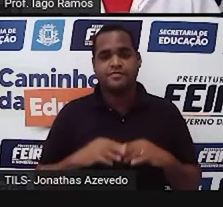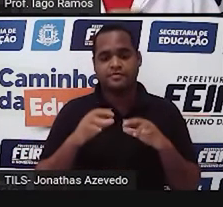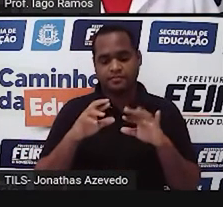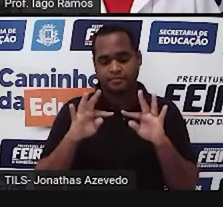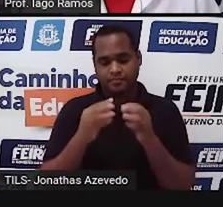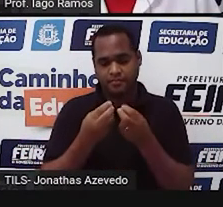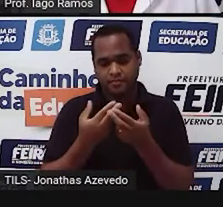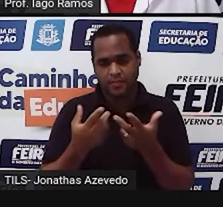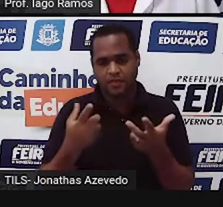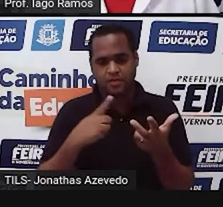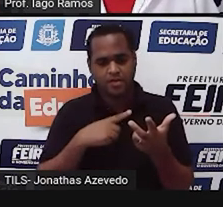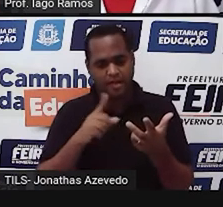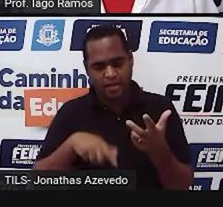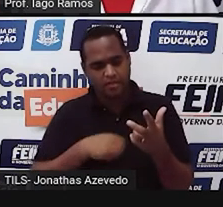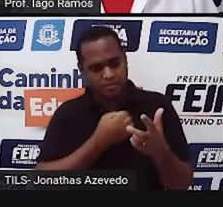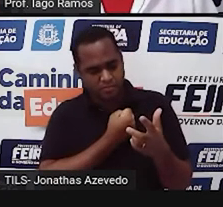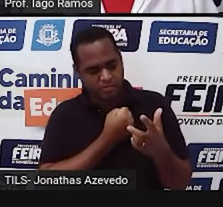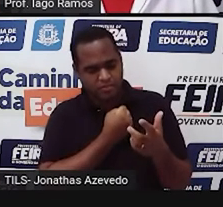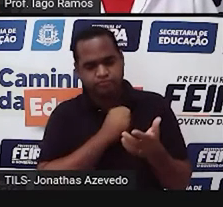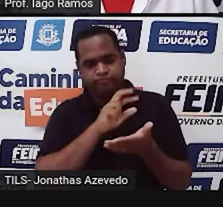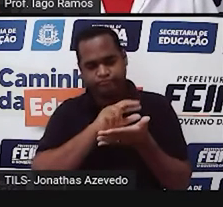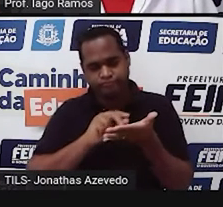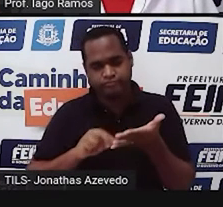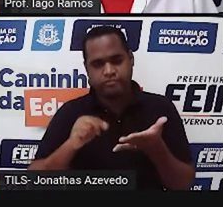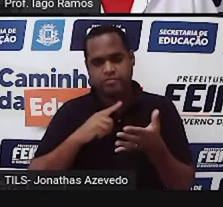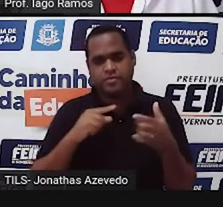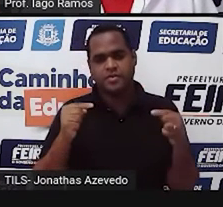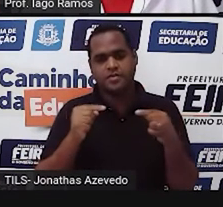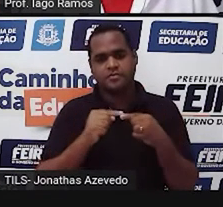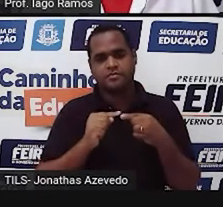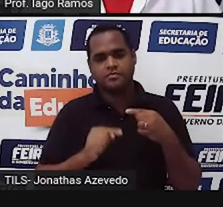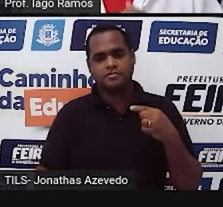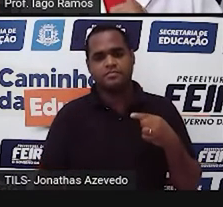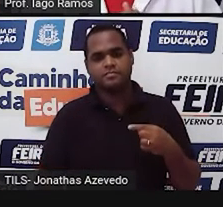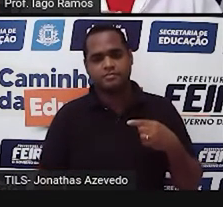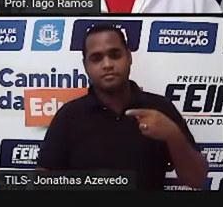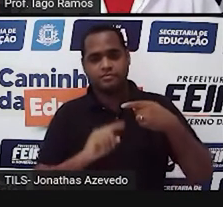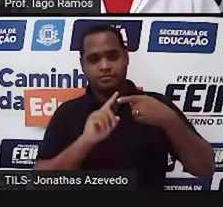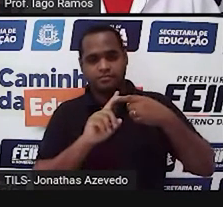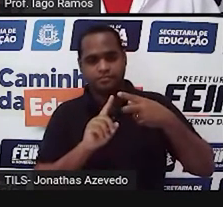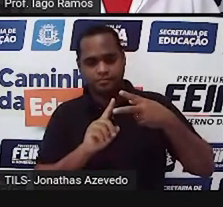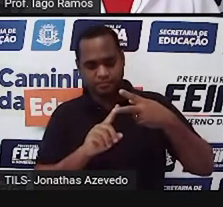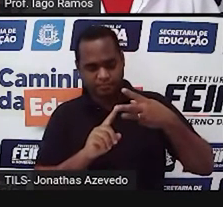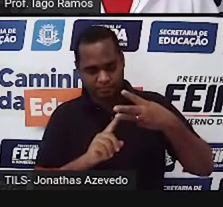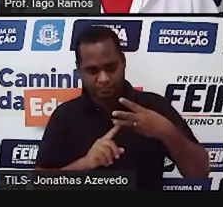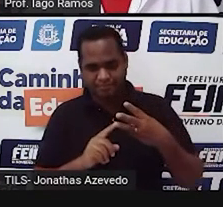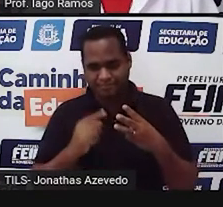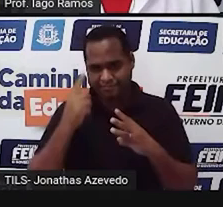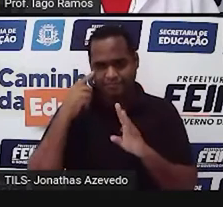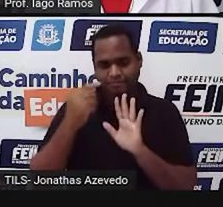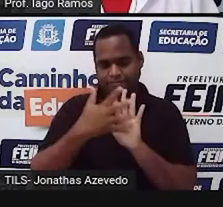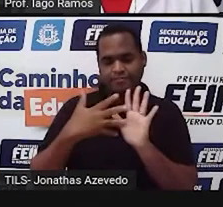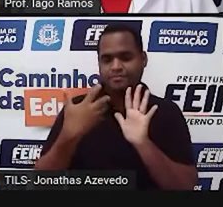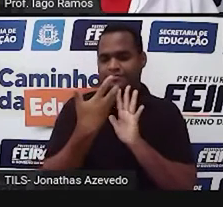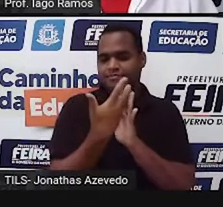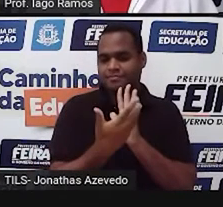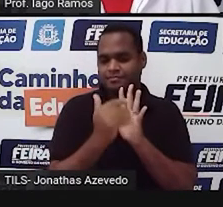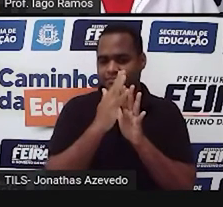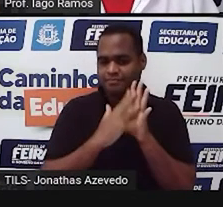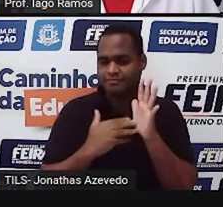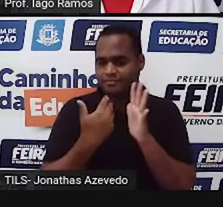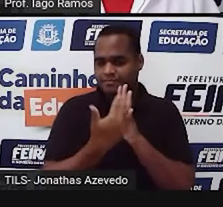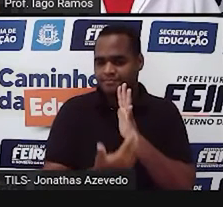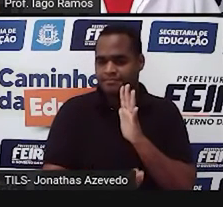a parte esses números racionais eles estão certo no boletim escolar esse interessante